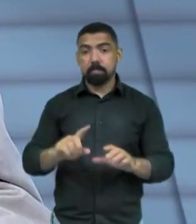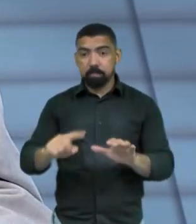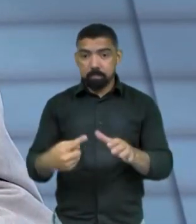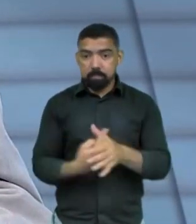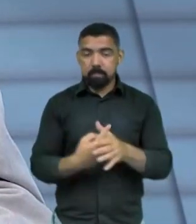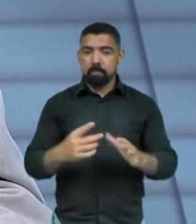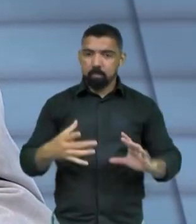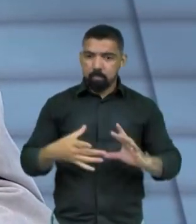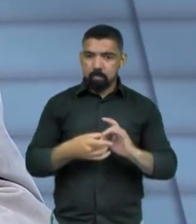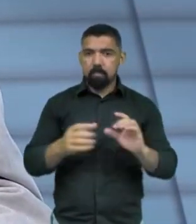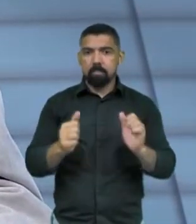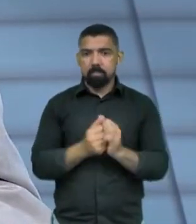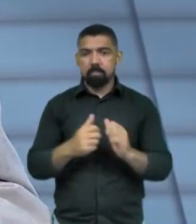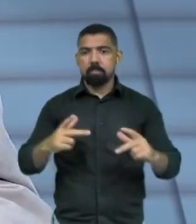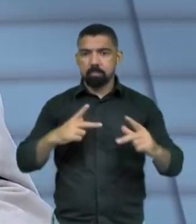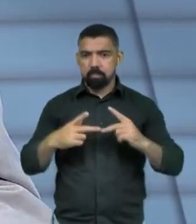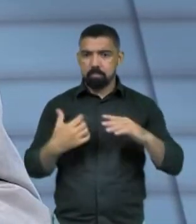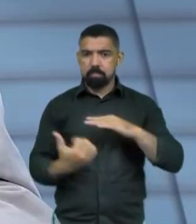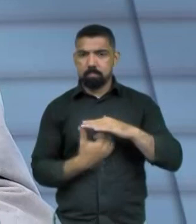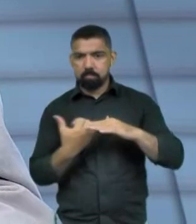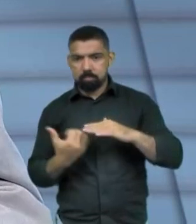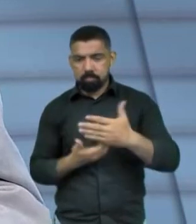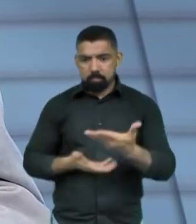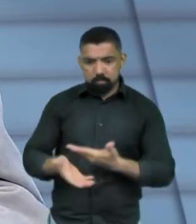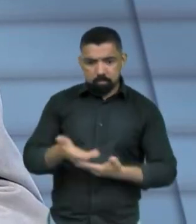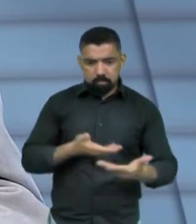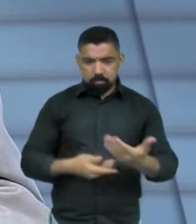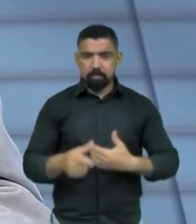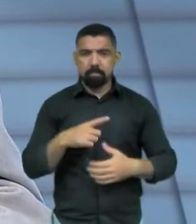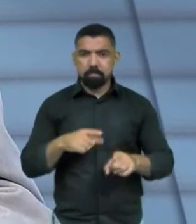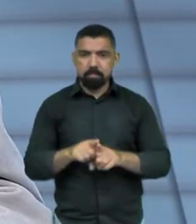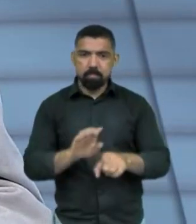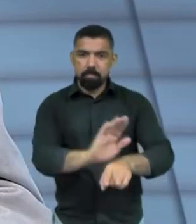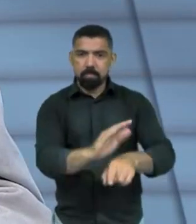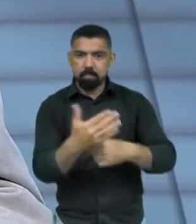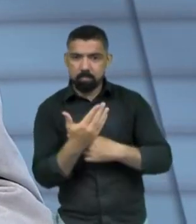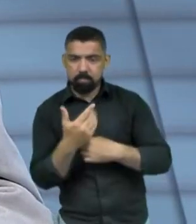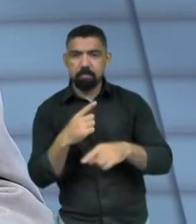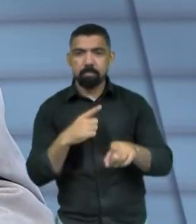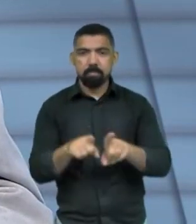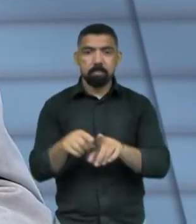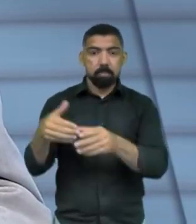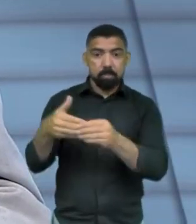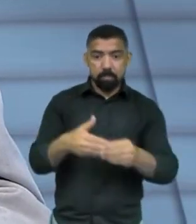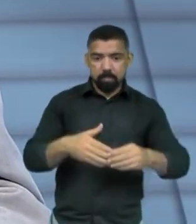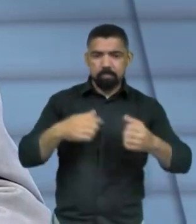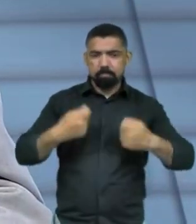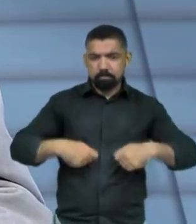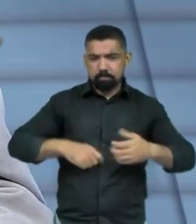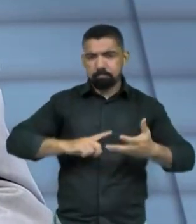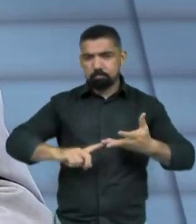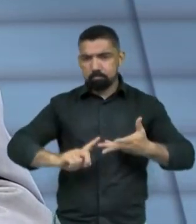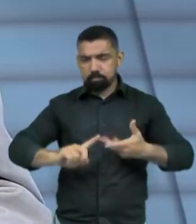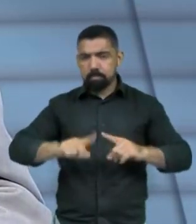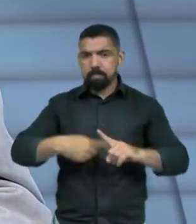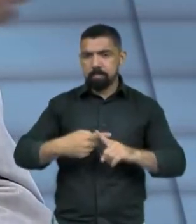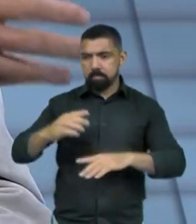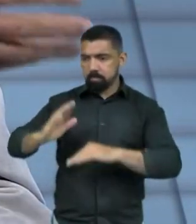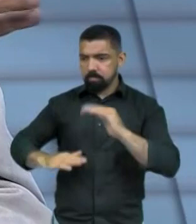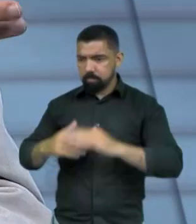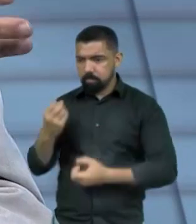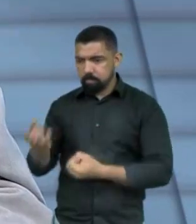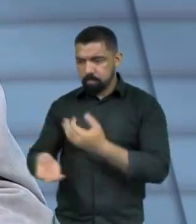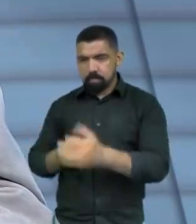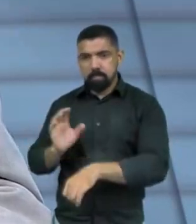o setor privado, né, fazendo exatamente essa troca, trazendo as demandas e o profissionalizante.